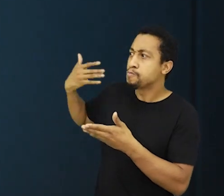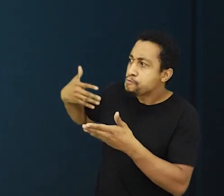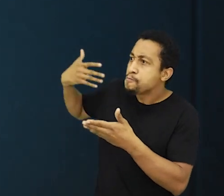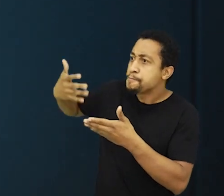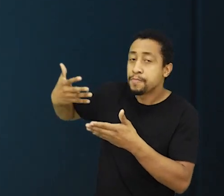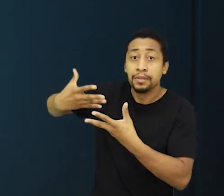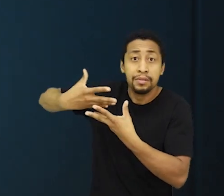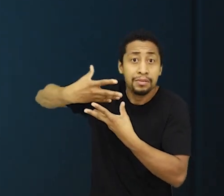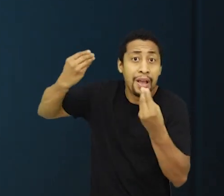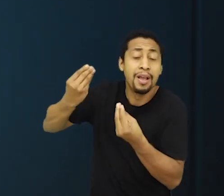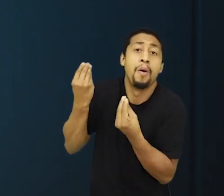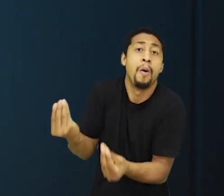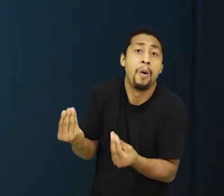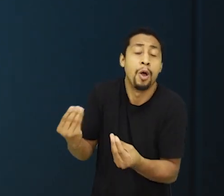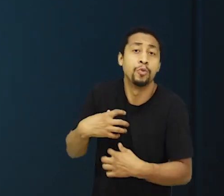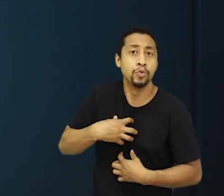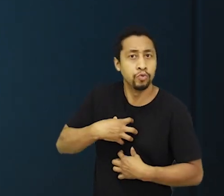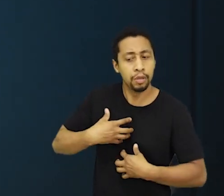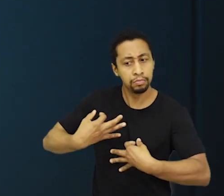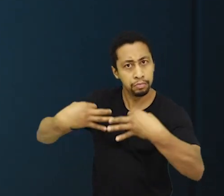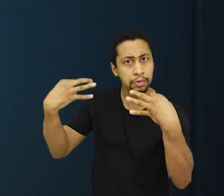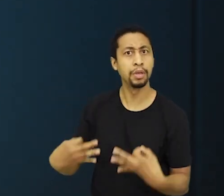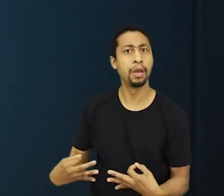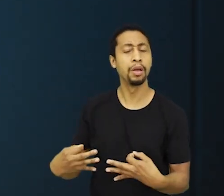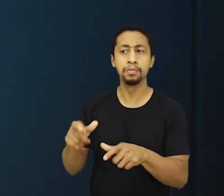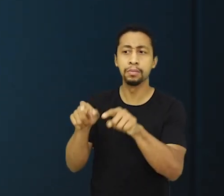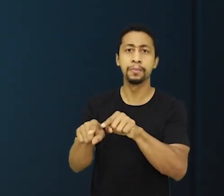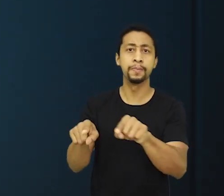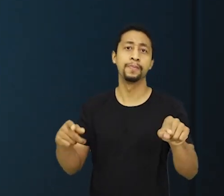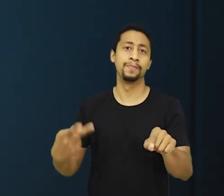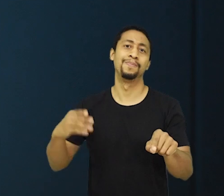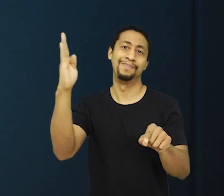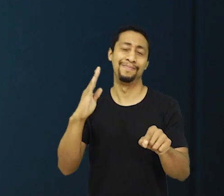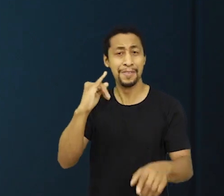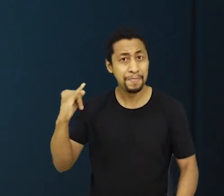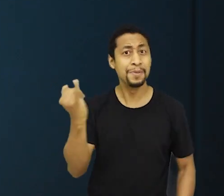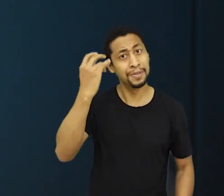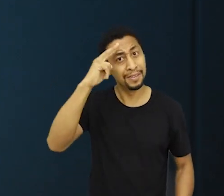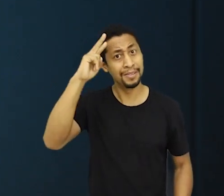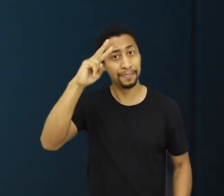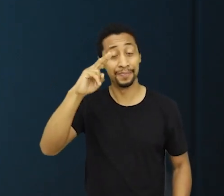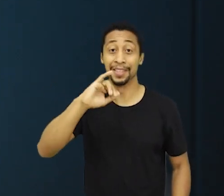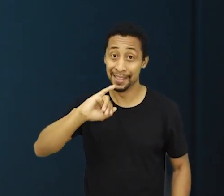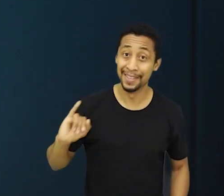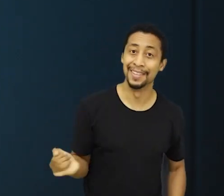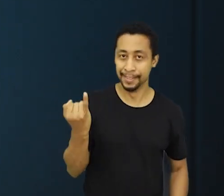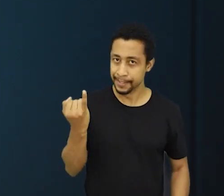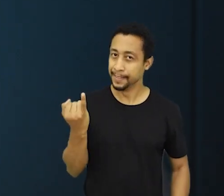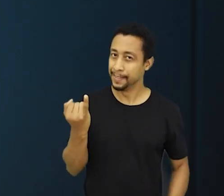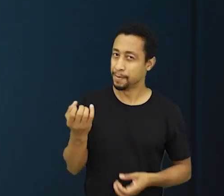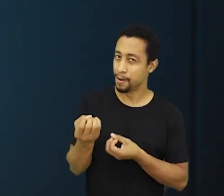civilizados. Então, a memória é fundamental nesse sentido. E aproveito até para fazer uma